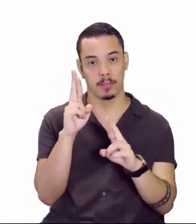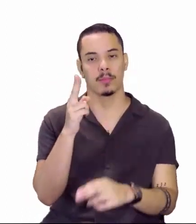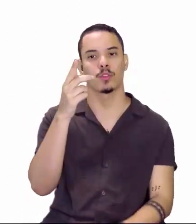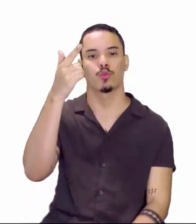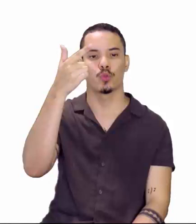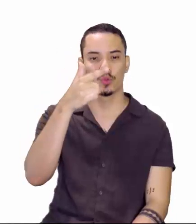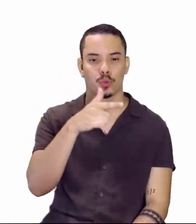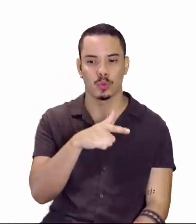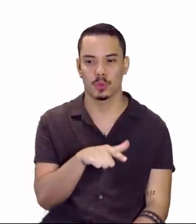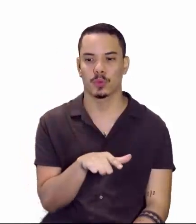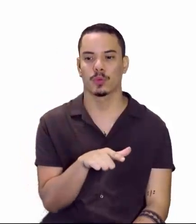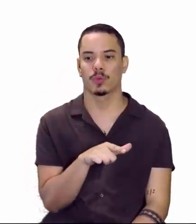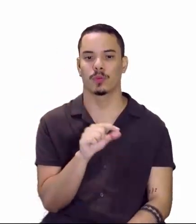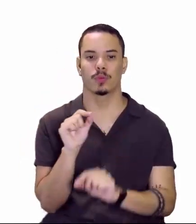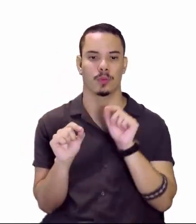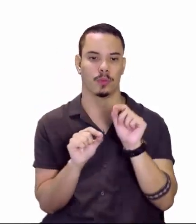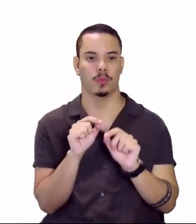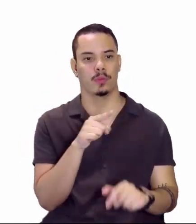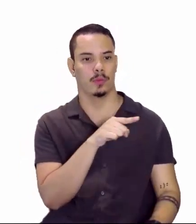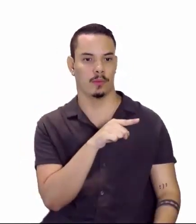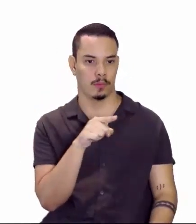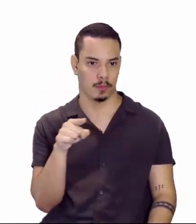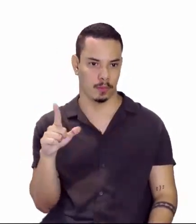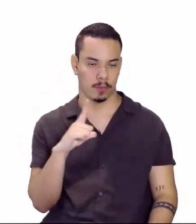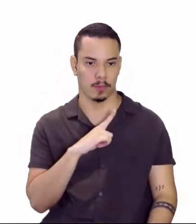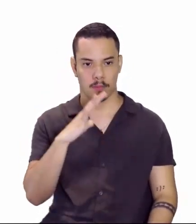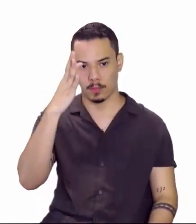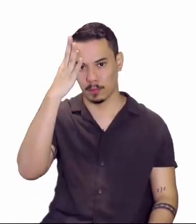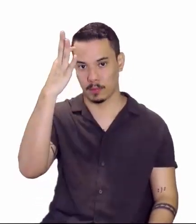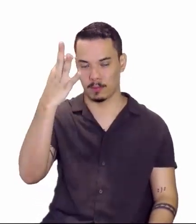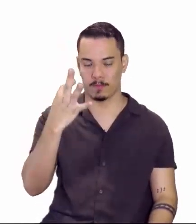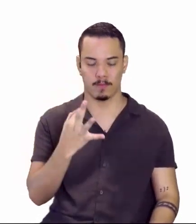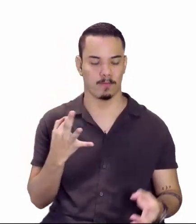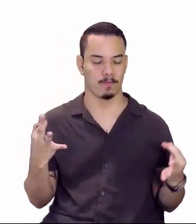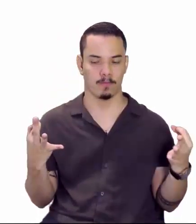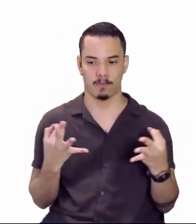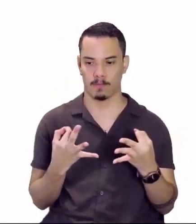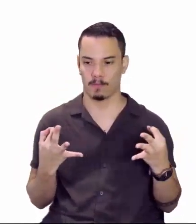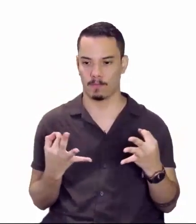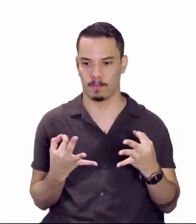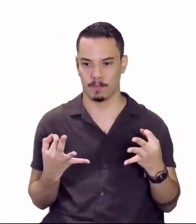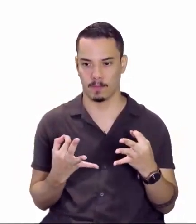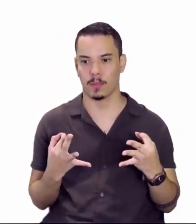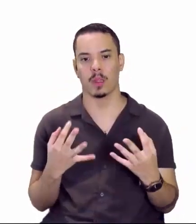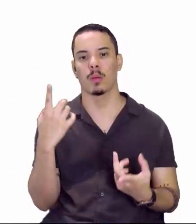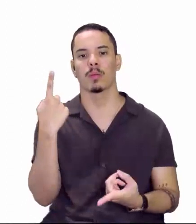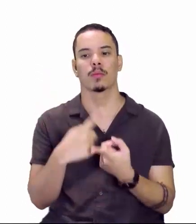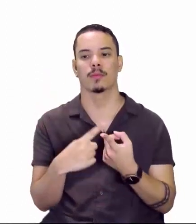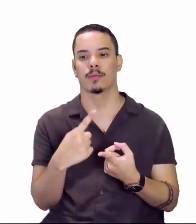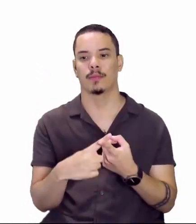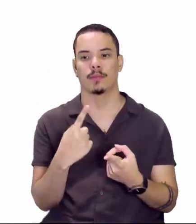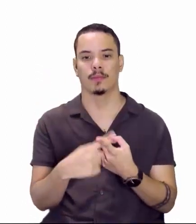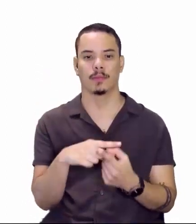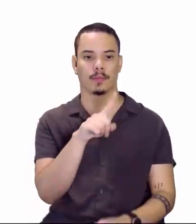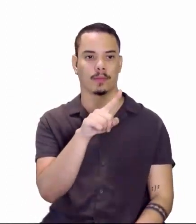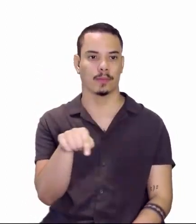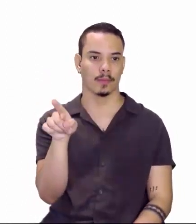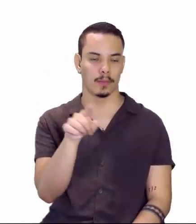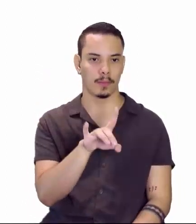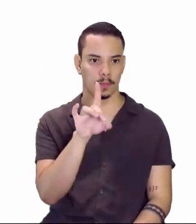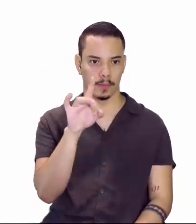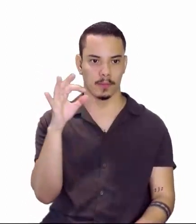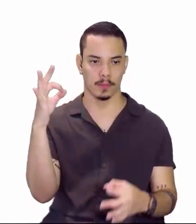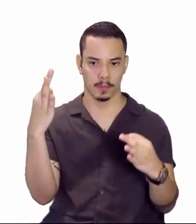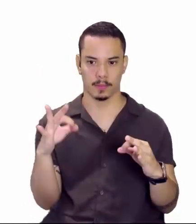uma vez que você tenha entendido perfeitamente o porquê da alternativa desse, a